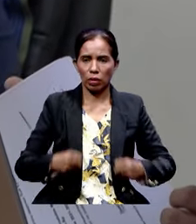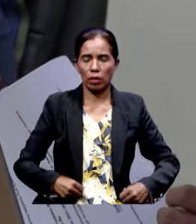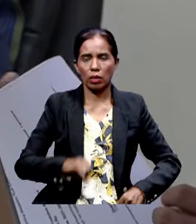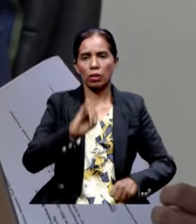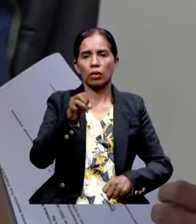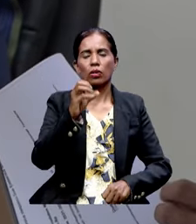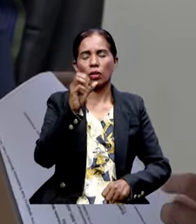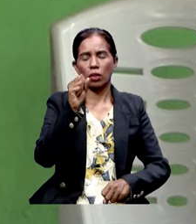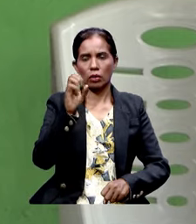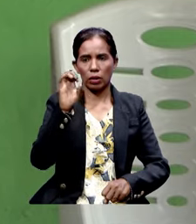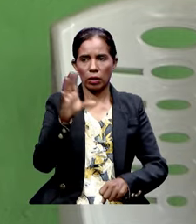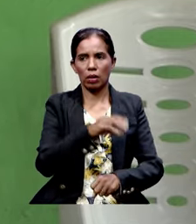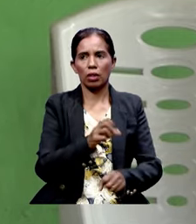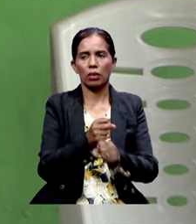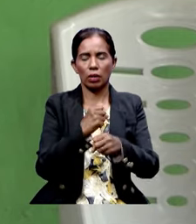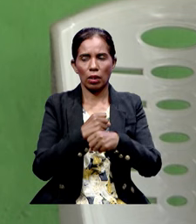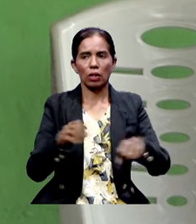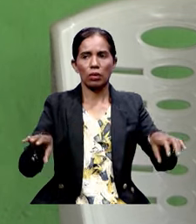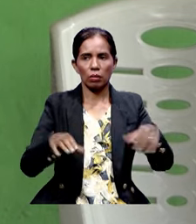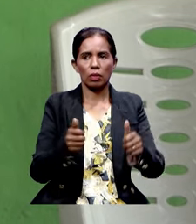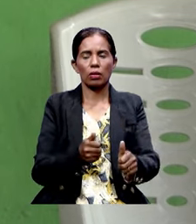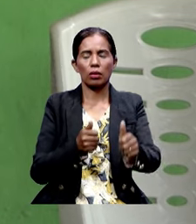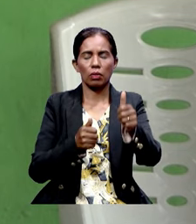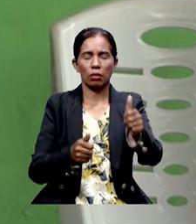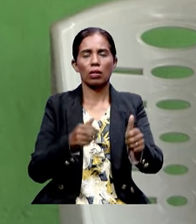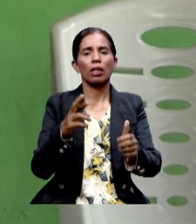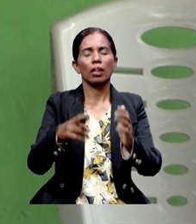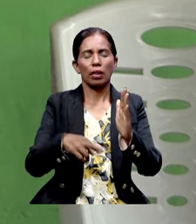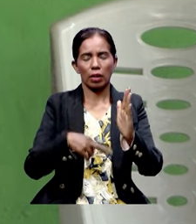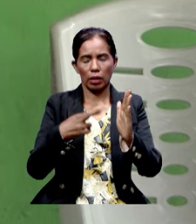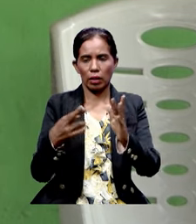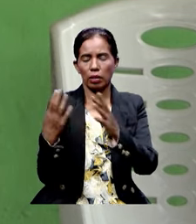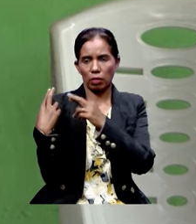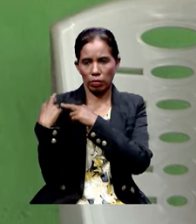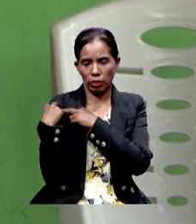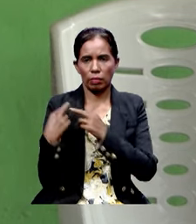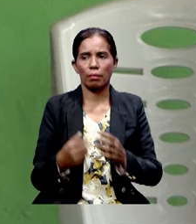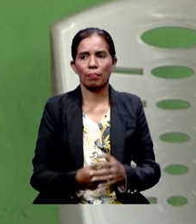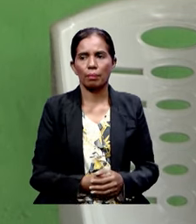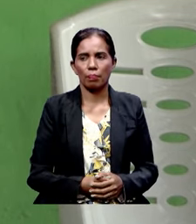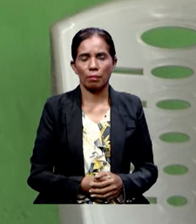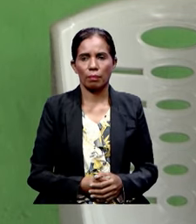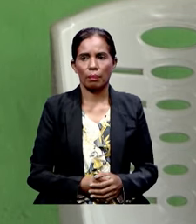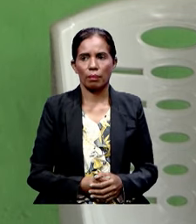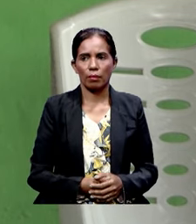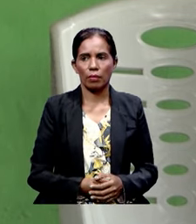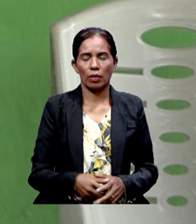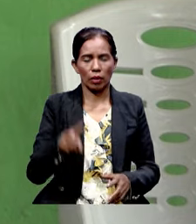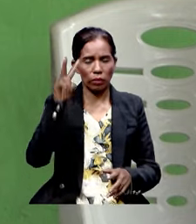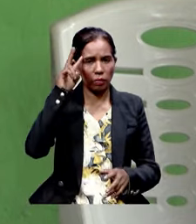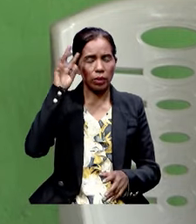Yerus Reis Magno, ato halau serviço tuir Knarne B. Sira Assumiona. E afinal,